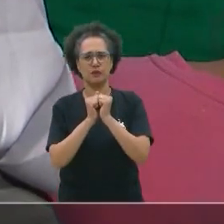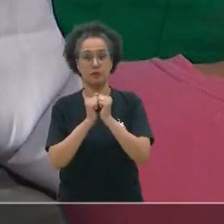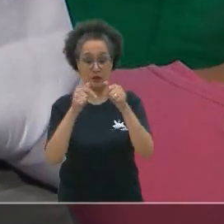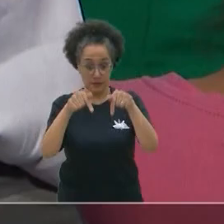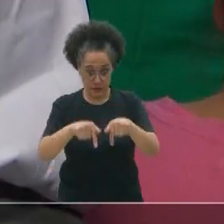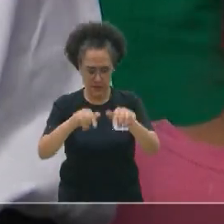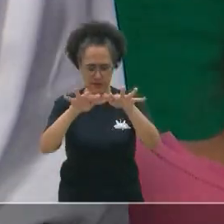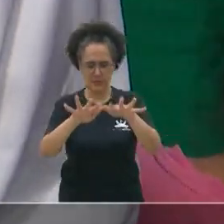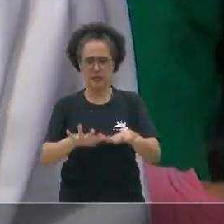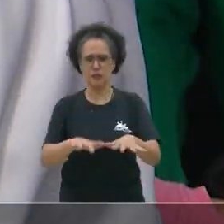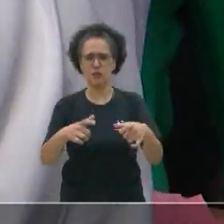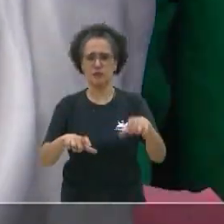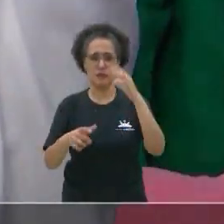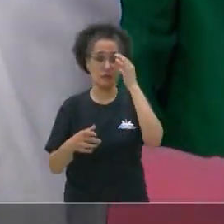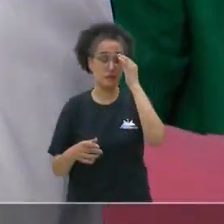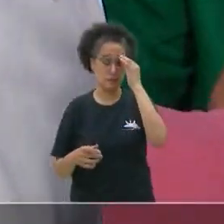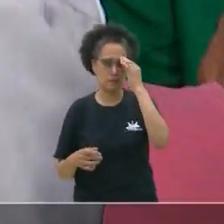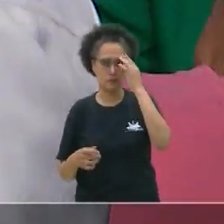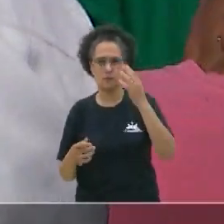lugar. Vamos ficando em pé.